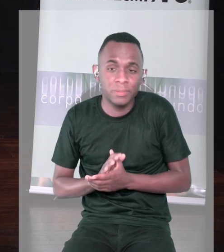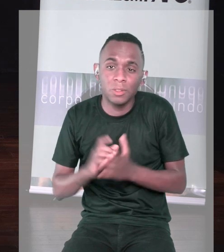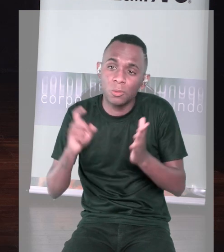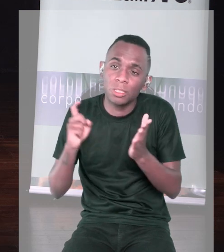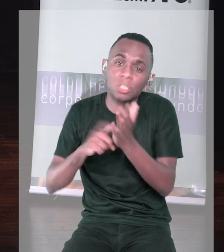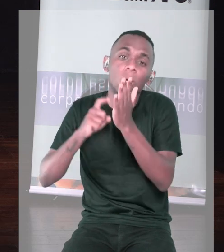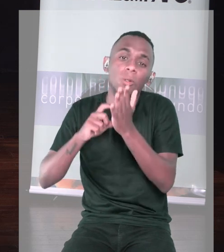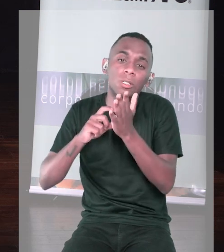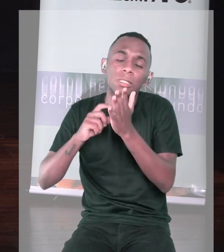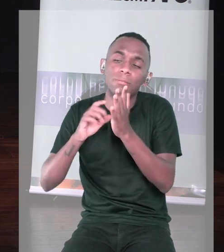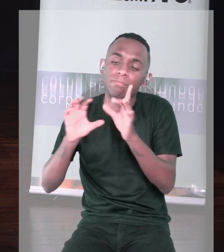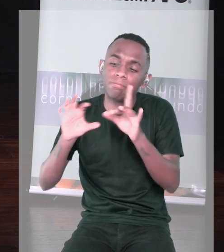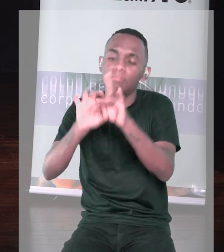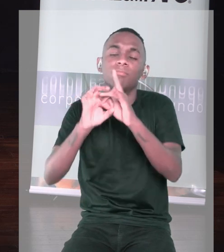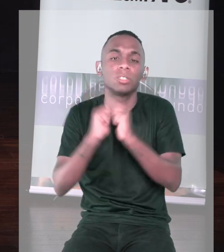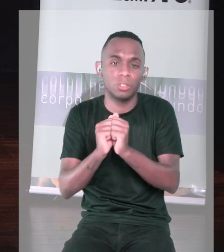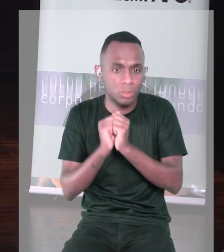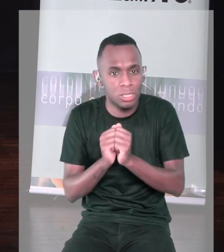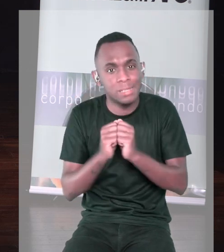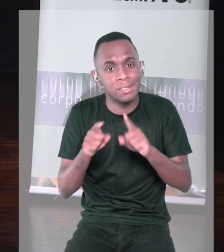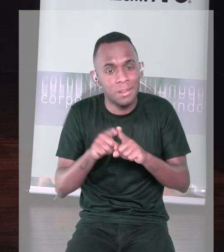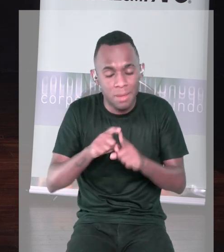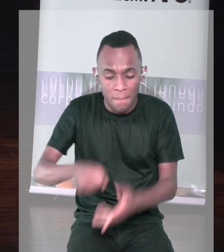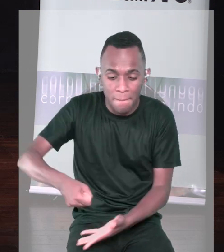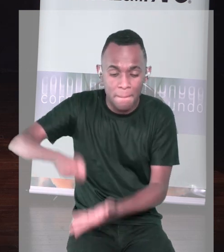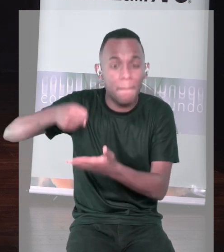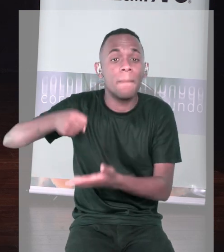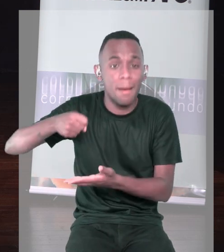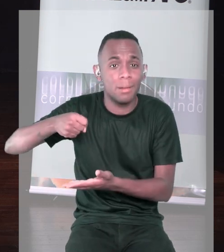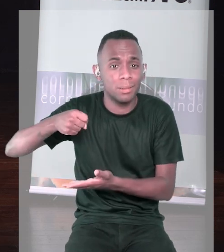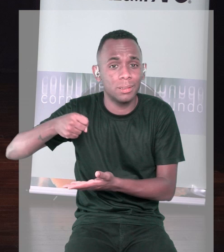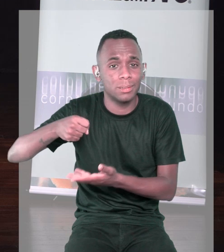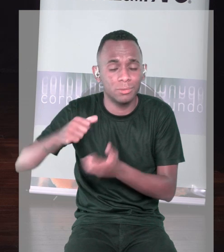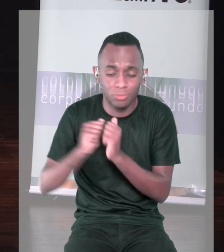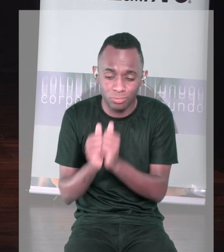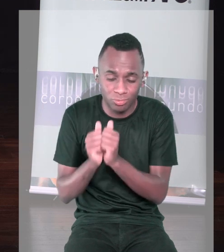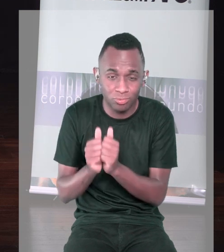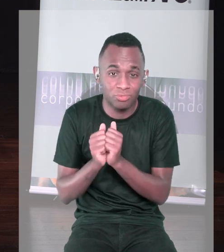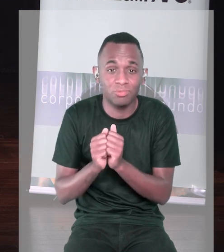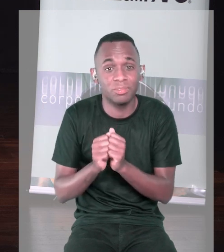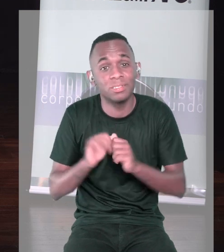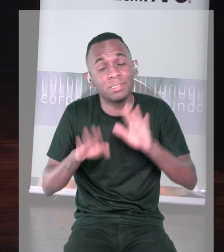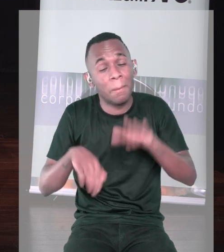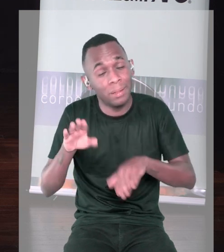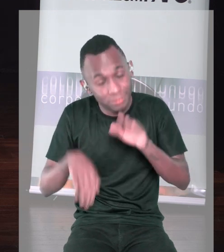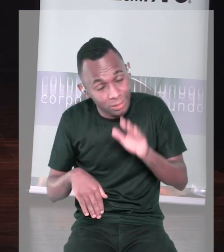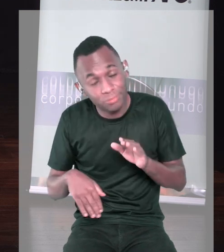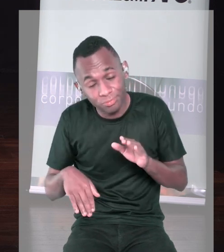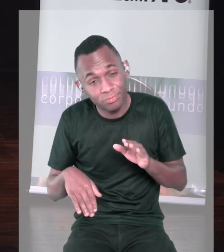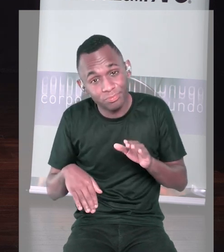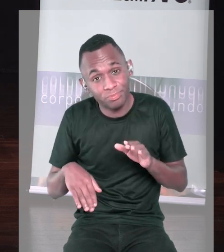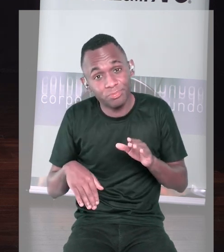tempo um toque se sobrepunha ao outro. As malas lado a lado no bagageiro. Quem